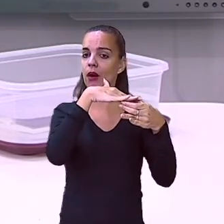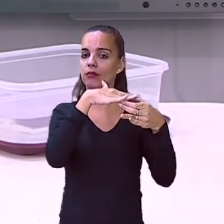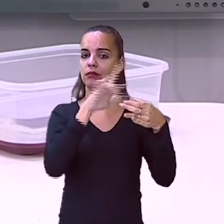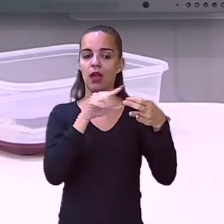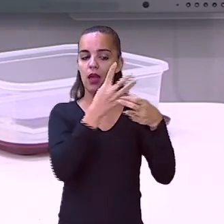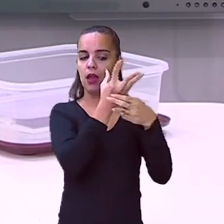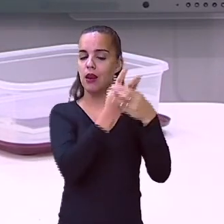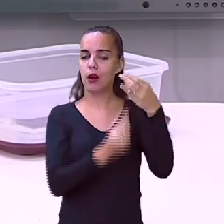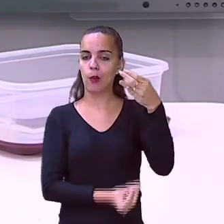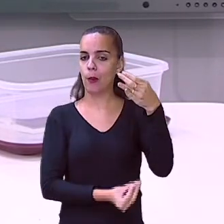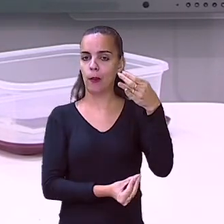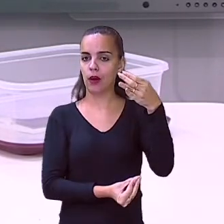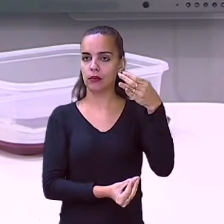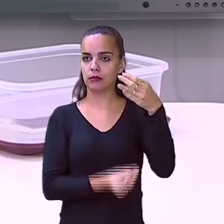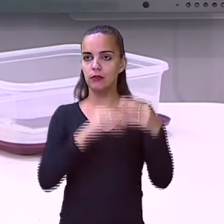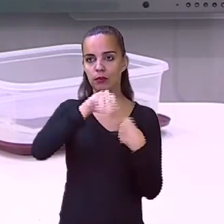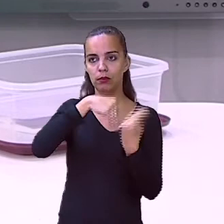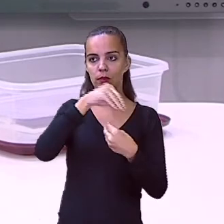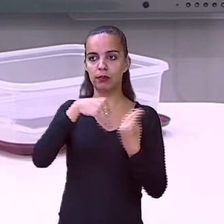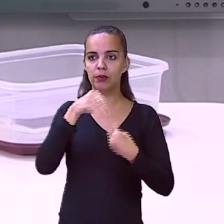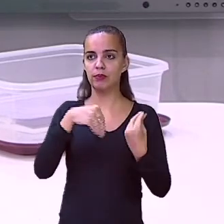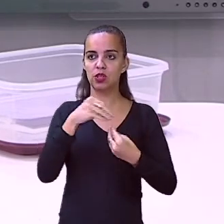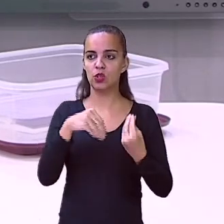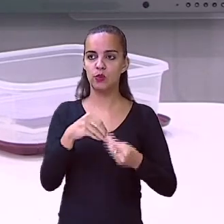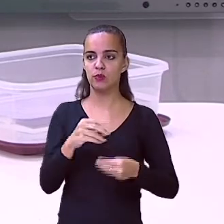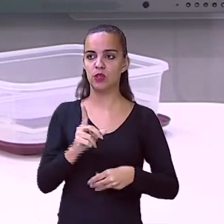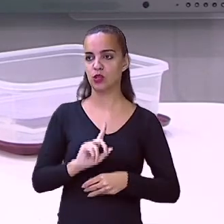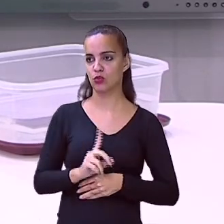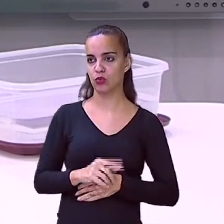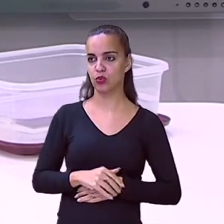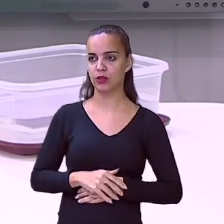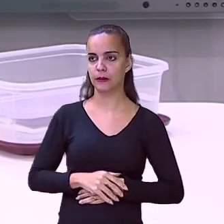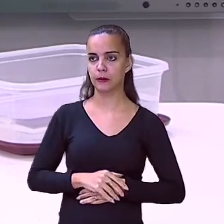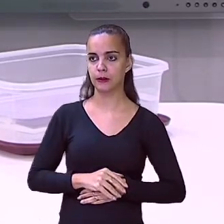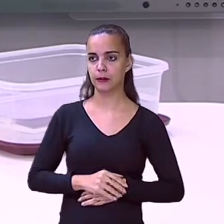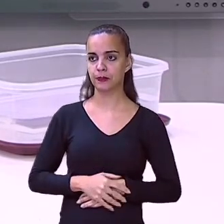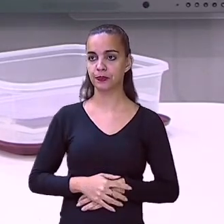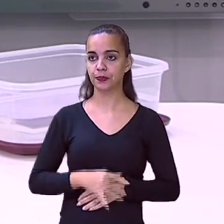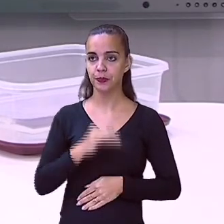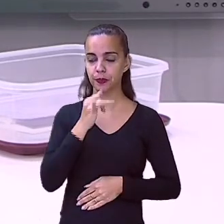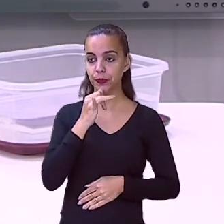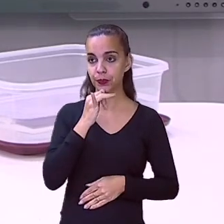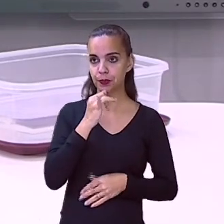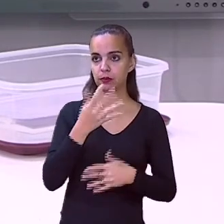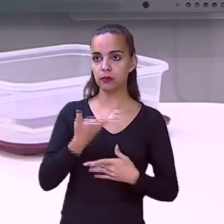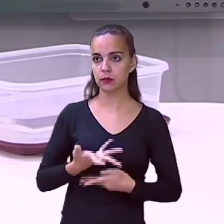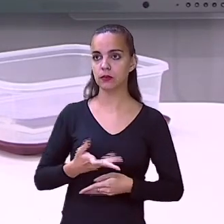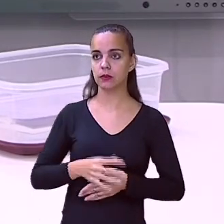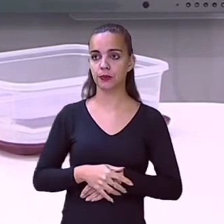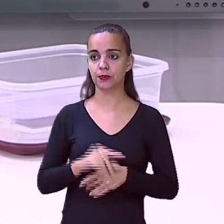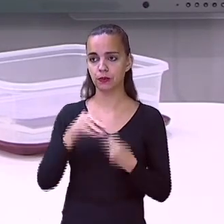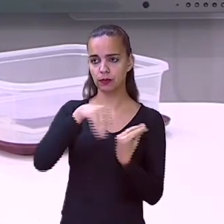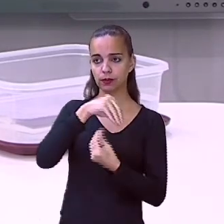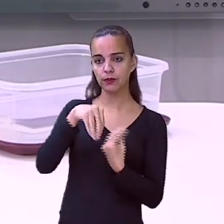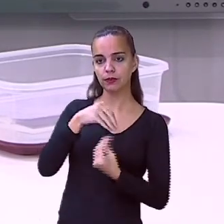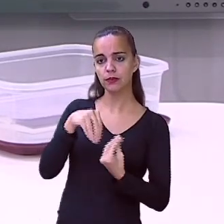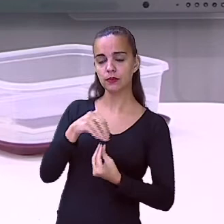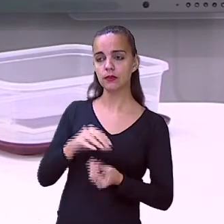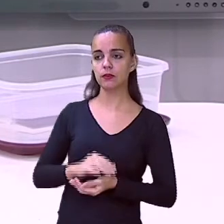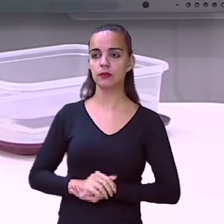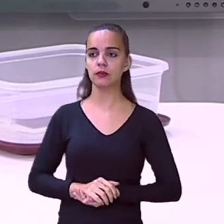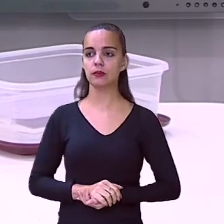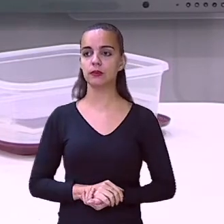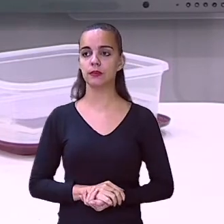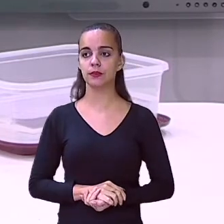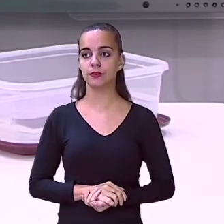de baixo, porque ele atravessa os poros do filtro, tá